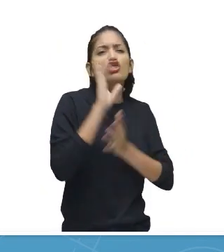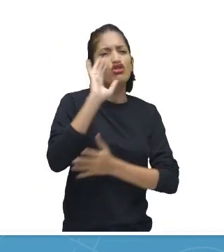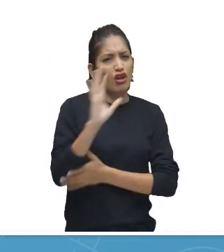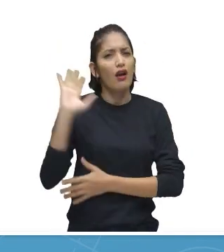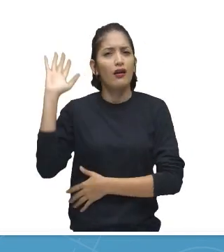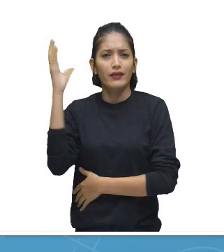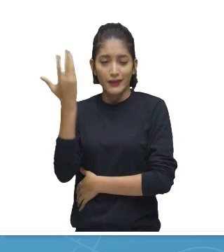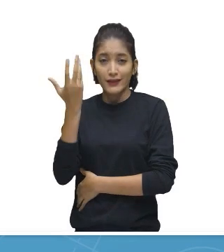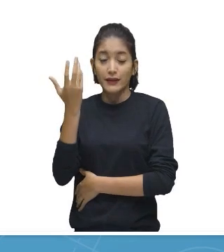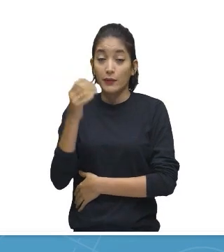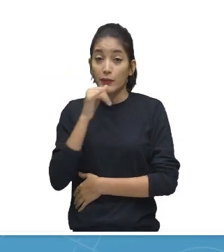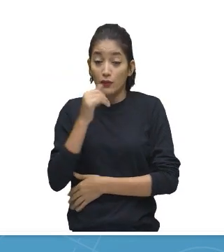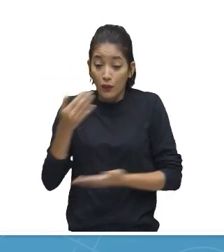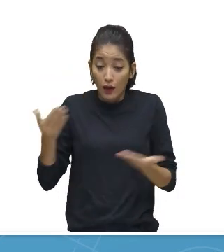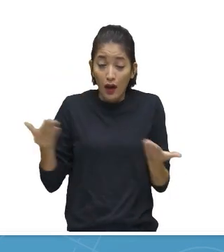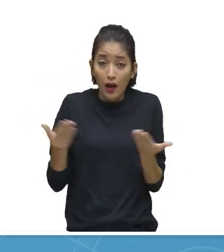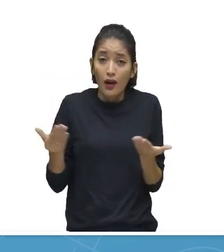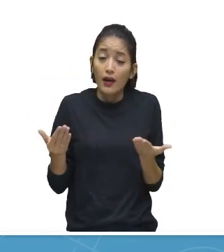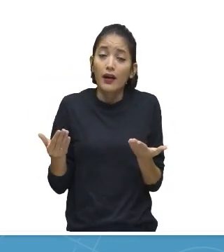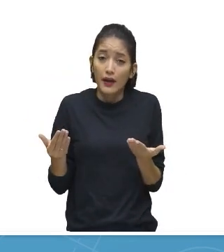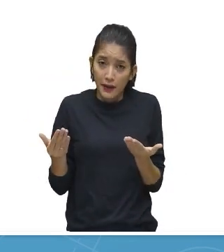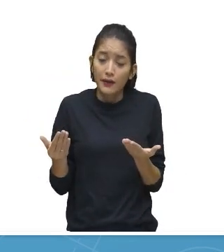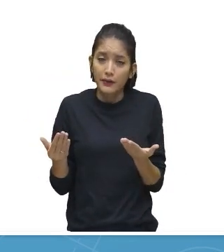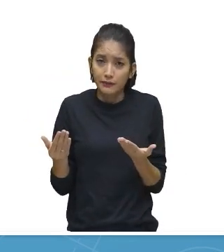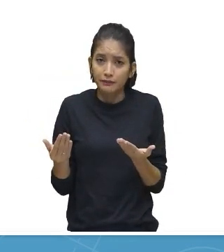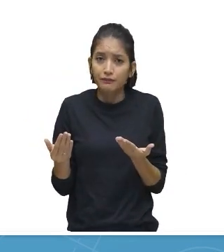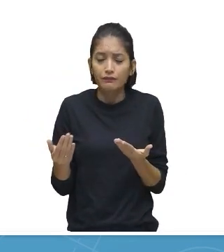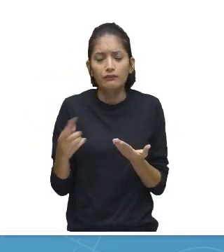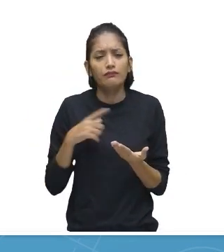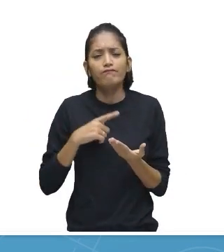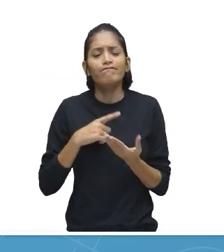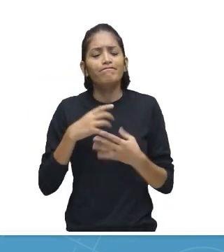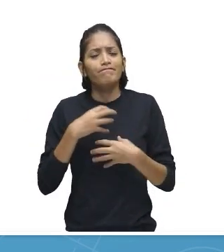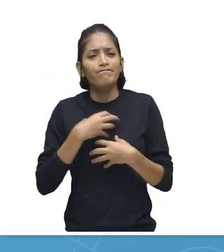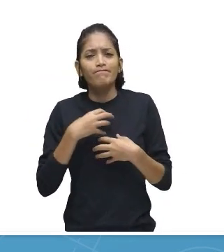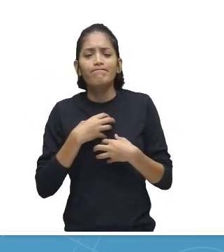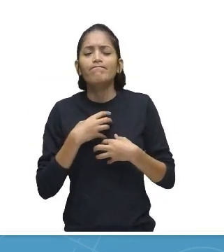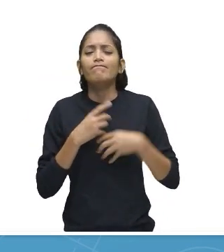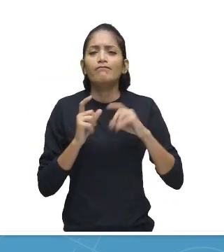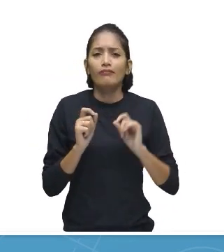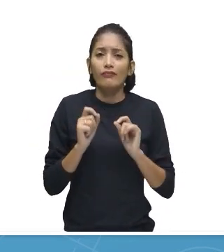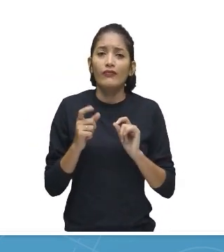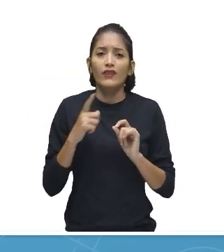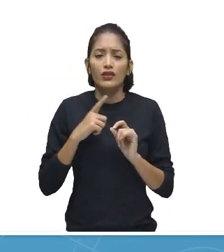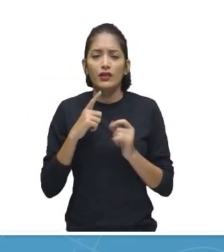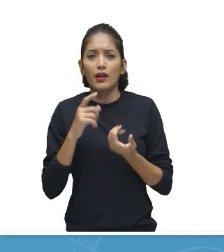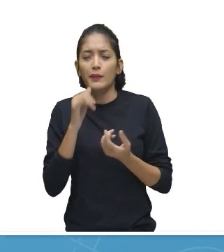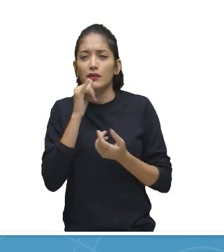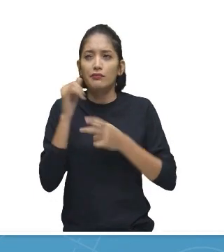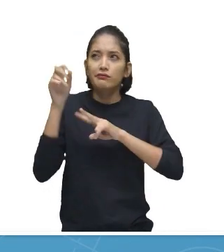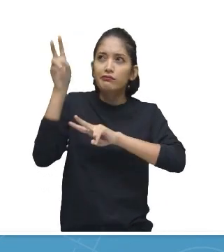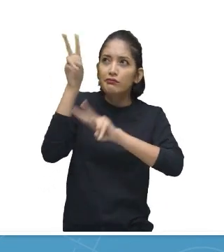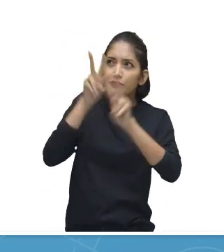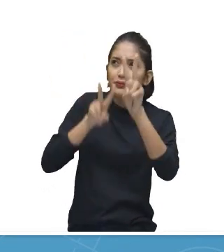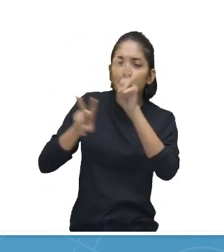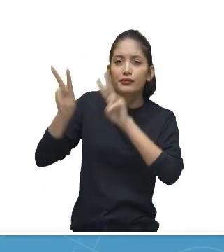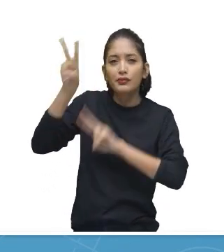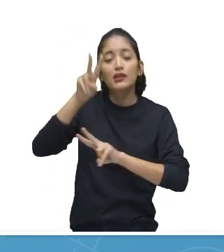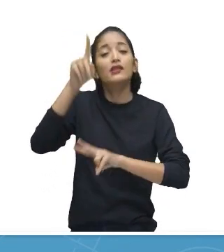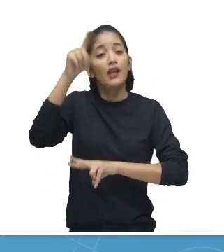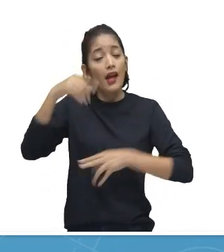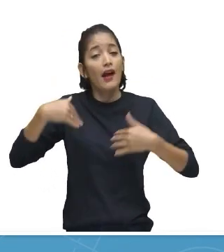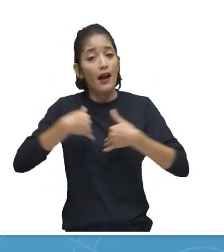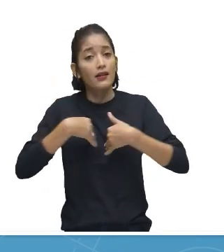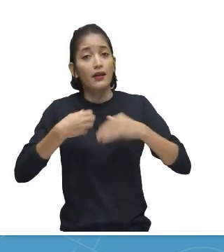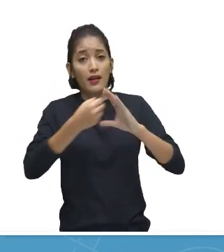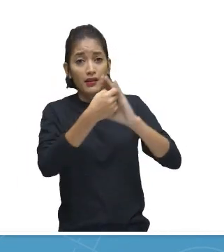nesse momento, por exemplo, ele poderia ter passado por uma situação onde estavam esses bisões, que eram, né, os animais